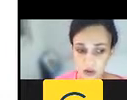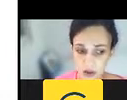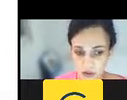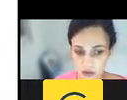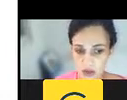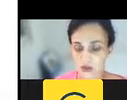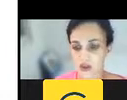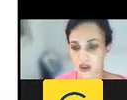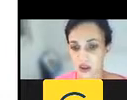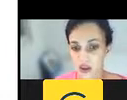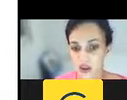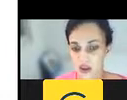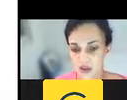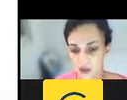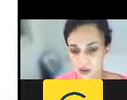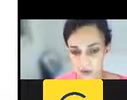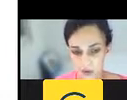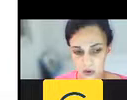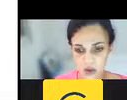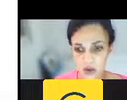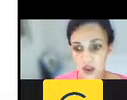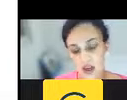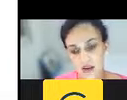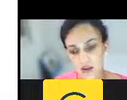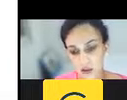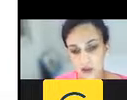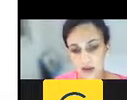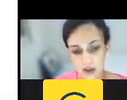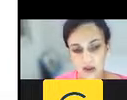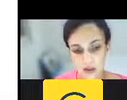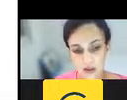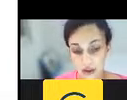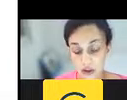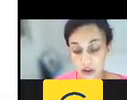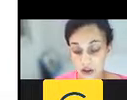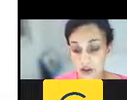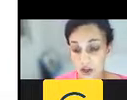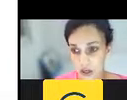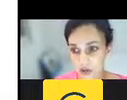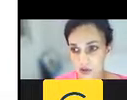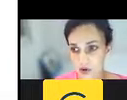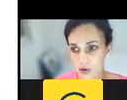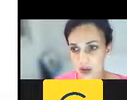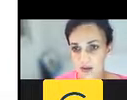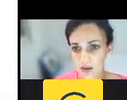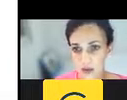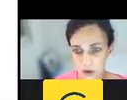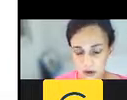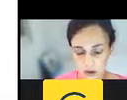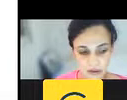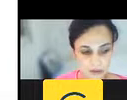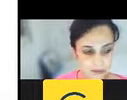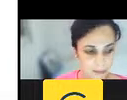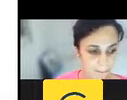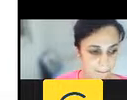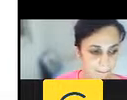esses conhecimentos, né, e que essas concepções, eles estão presentes nas diretrizes curriculares